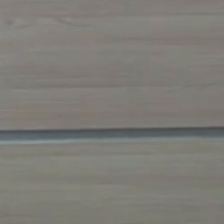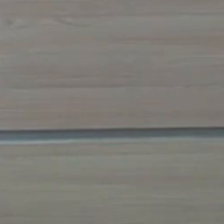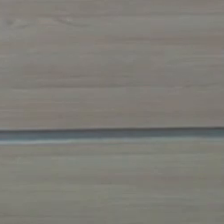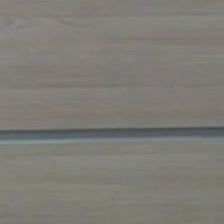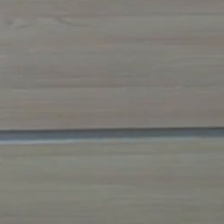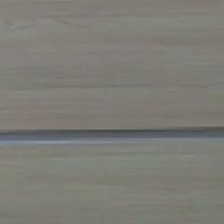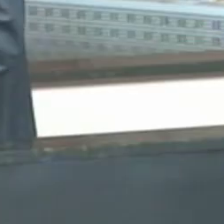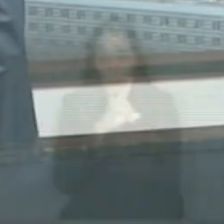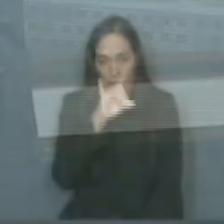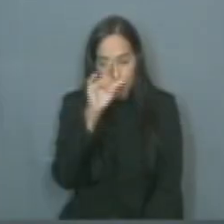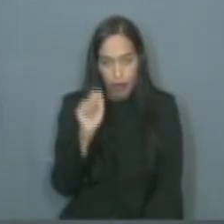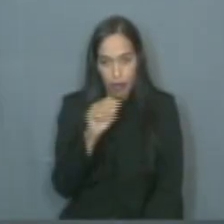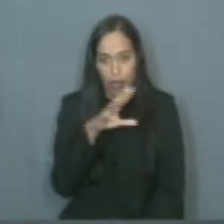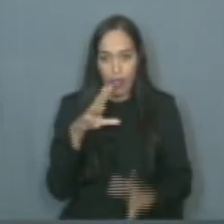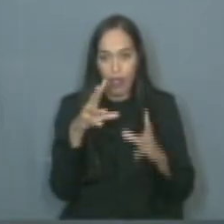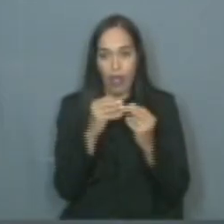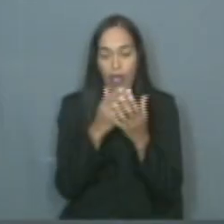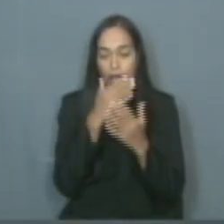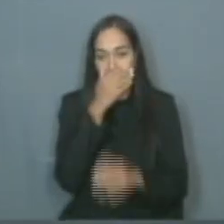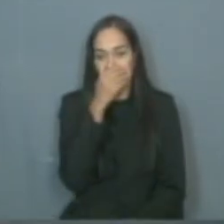Muito bom dia, gente.